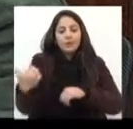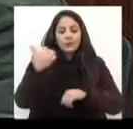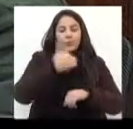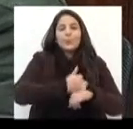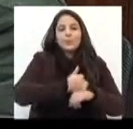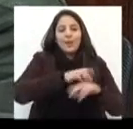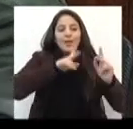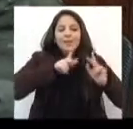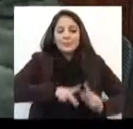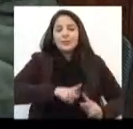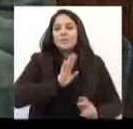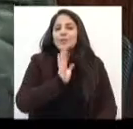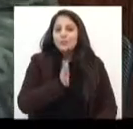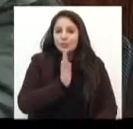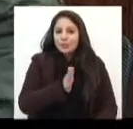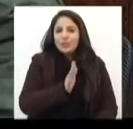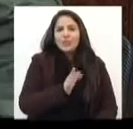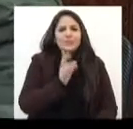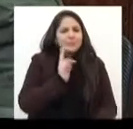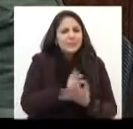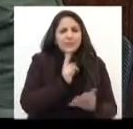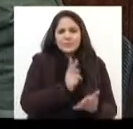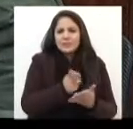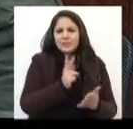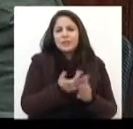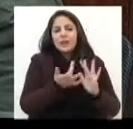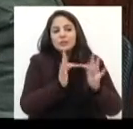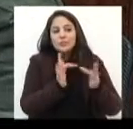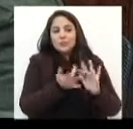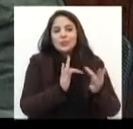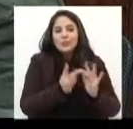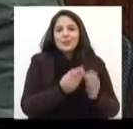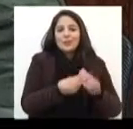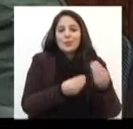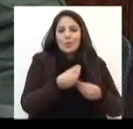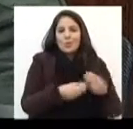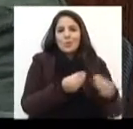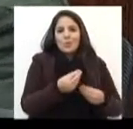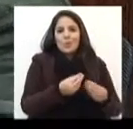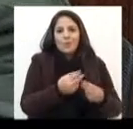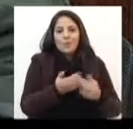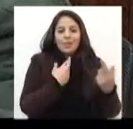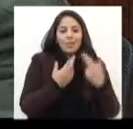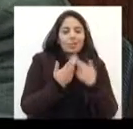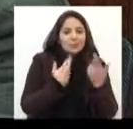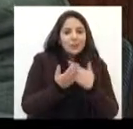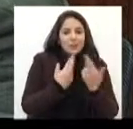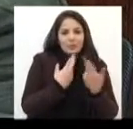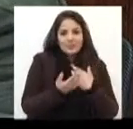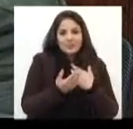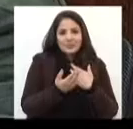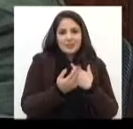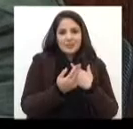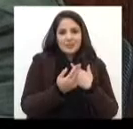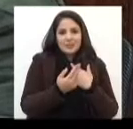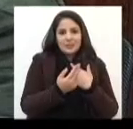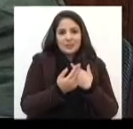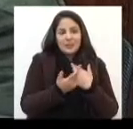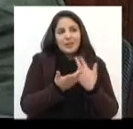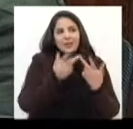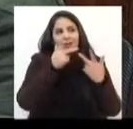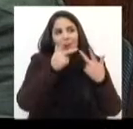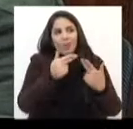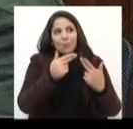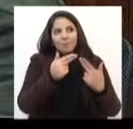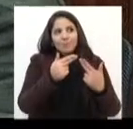é aqueles que todo dia tem algo novo sobre as suas relações não republicanas, para não chamar